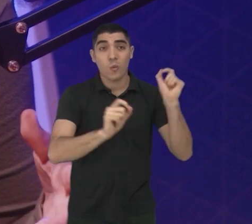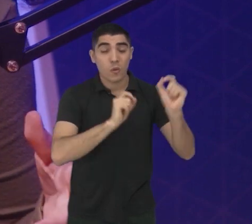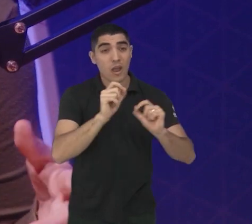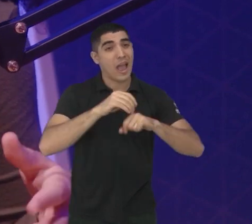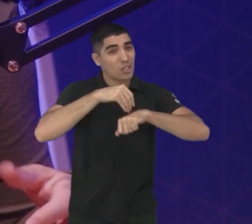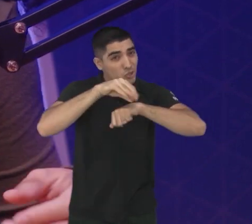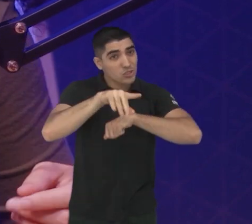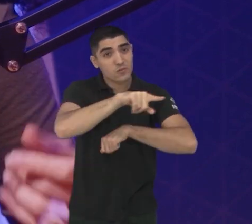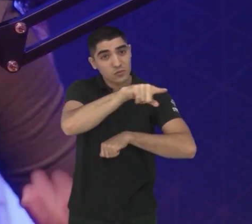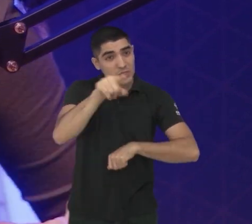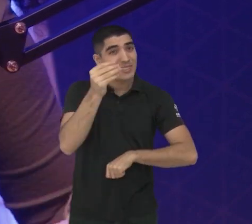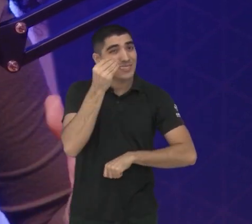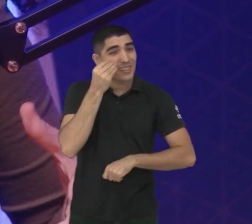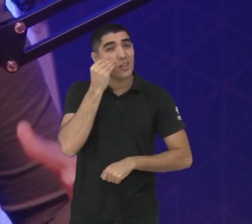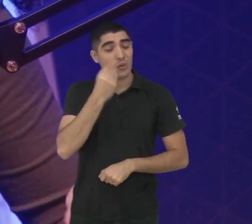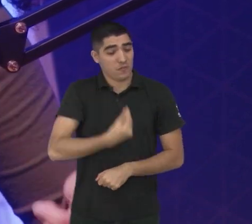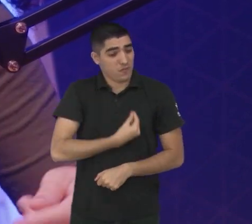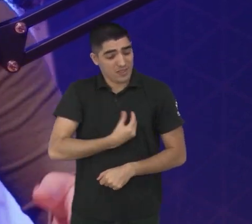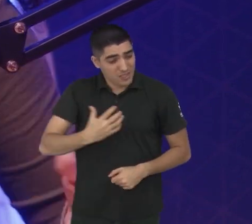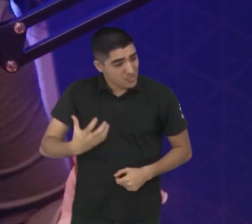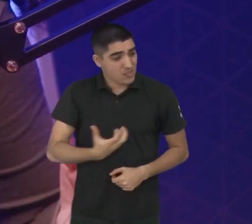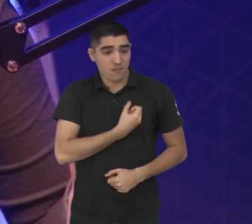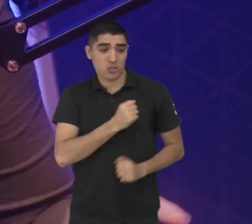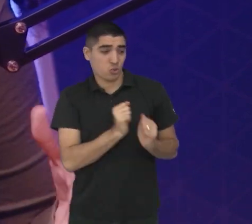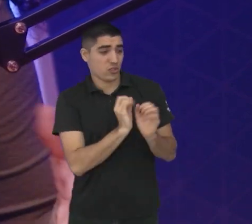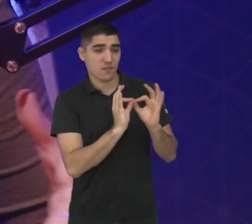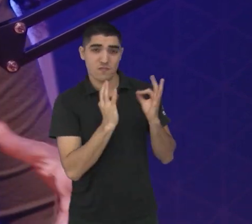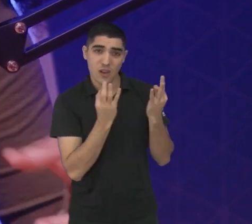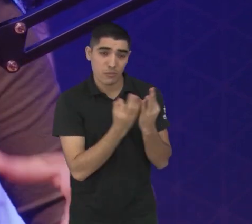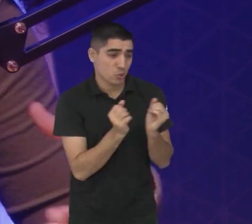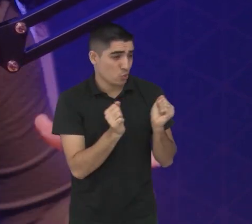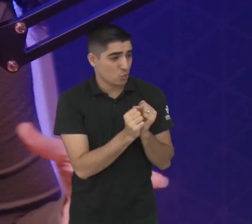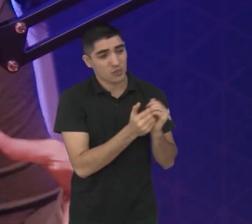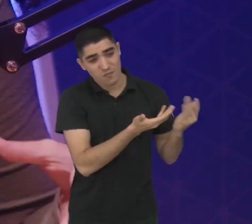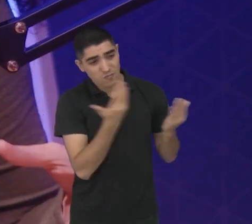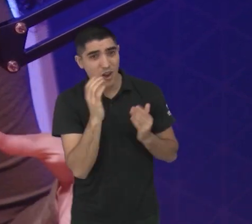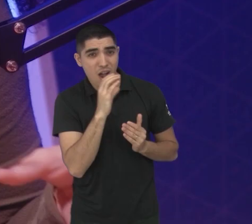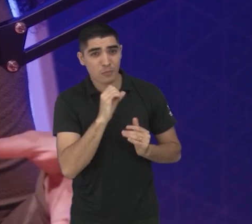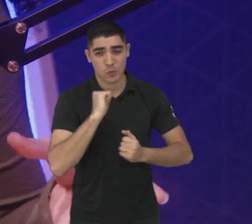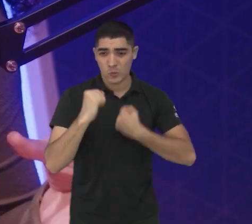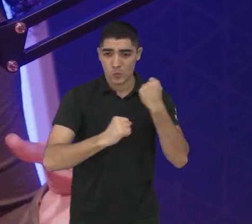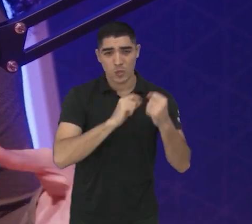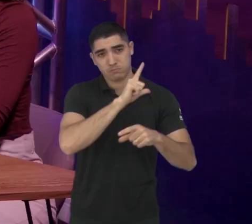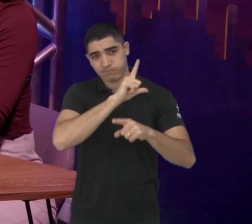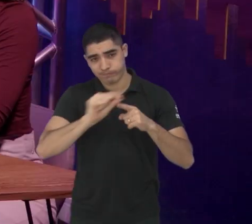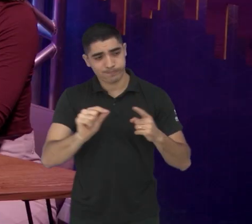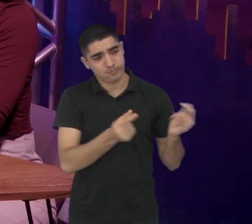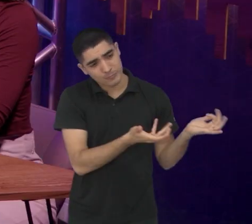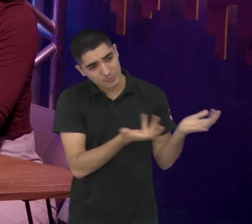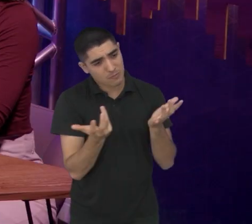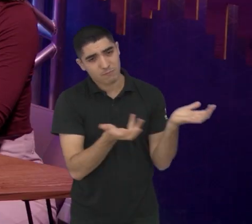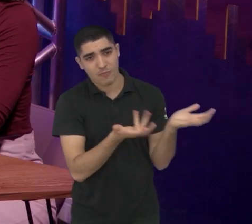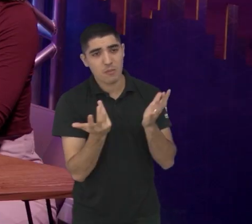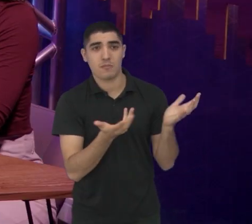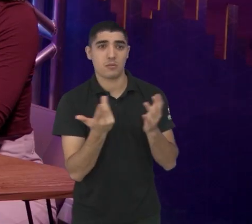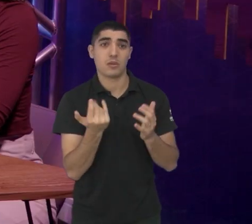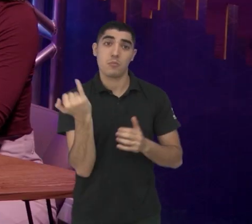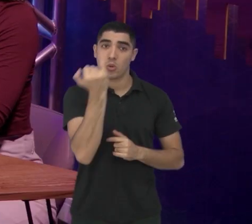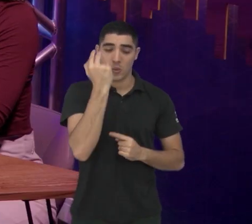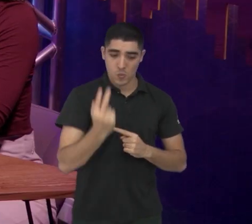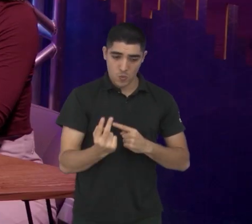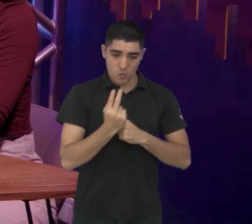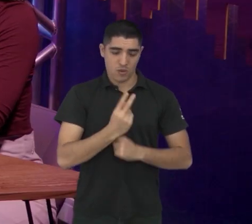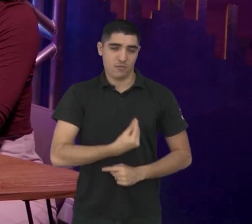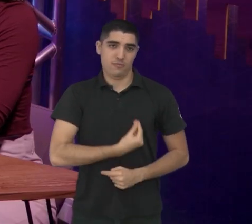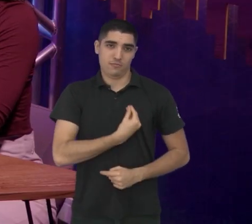dica é realmente se salvar e salvar os seus entes queridos, né, as pessoas que estão ali ao redor. Realmente